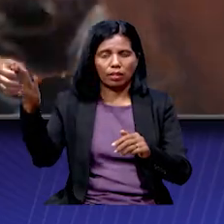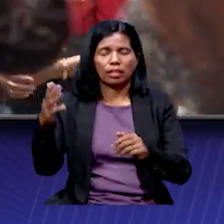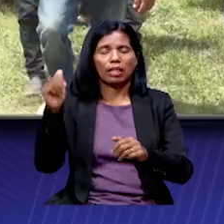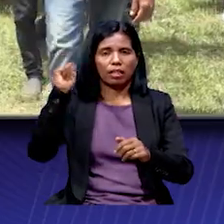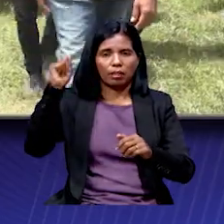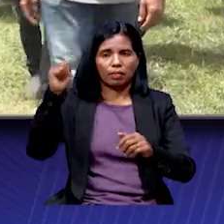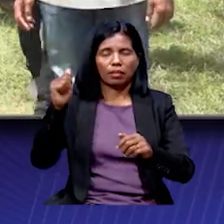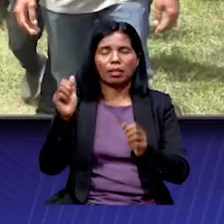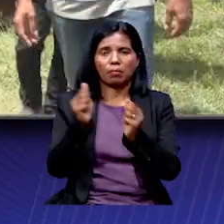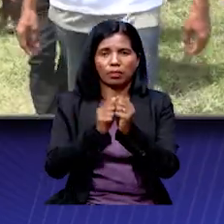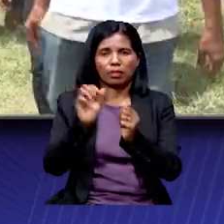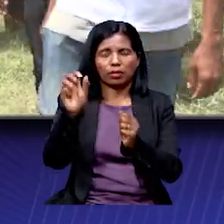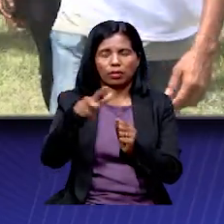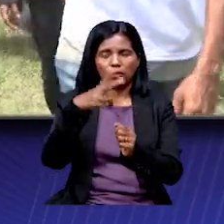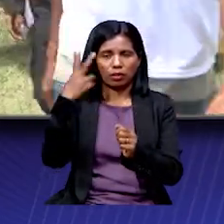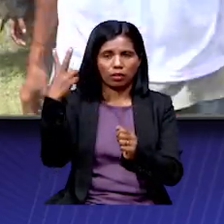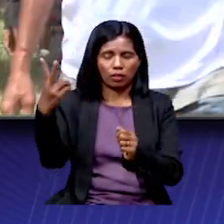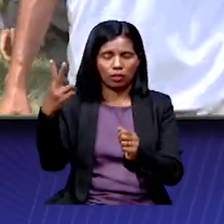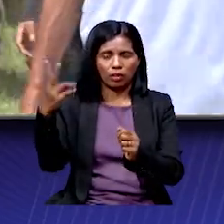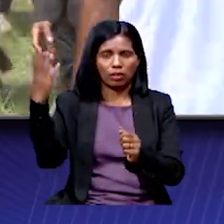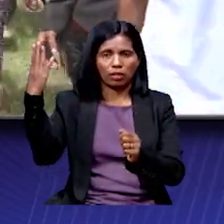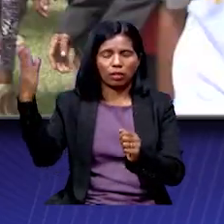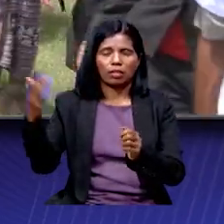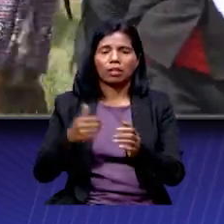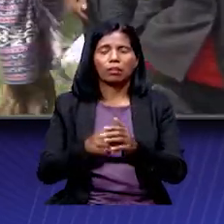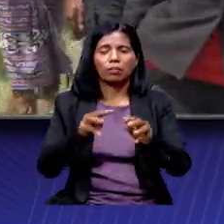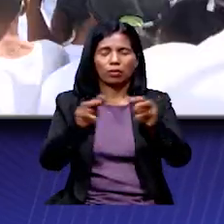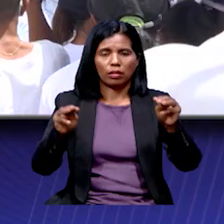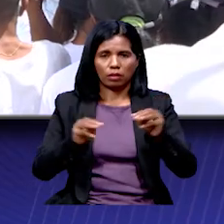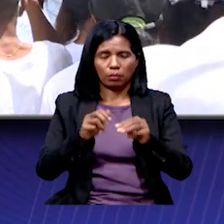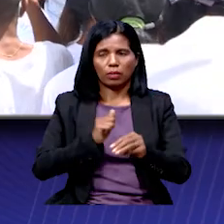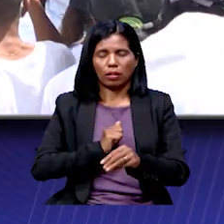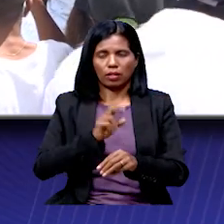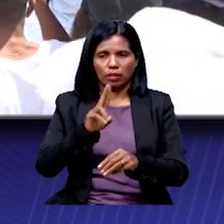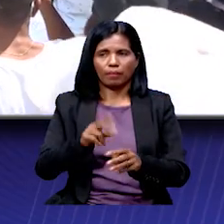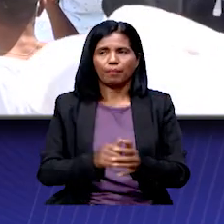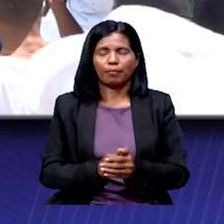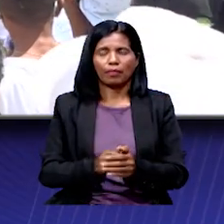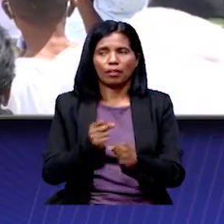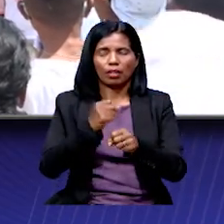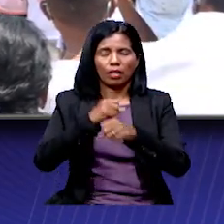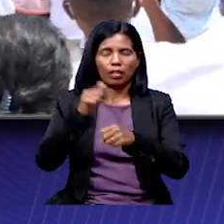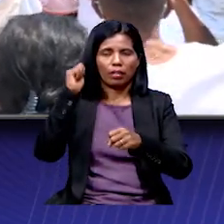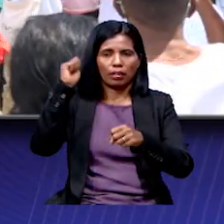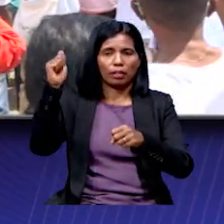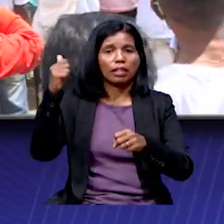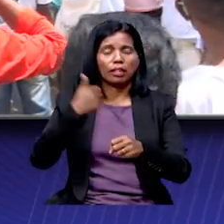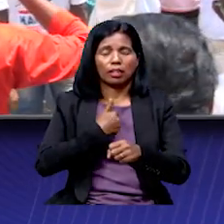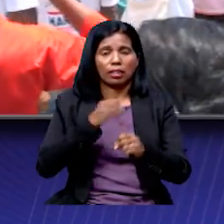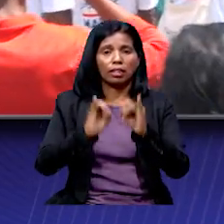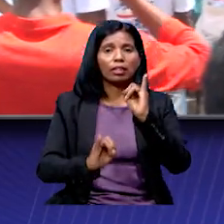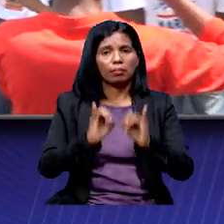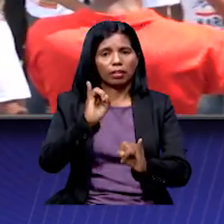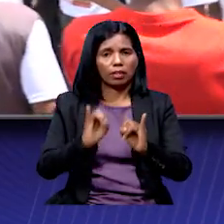campanha badala sanu resen rua e a campo Sabraka Larang, município Aileu. Durante a campanha, candidato independente o